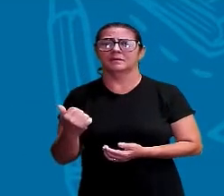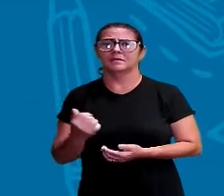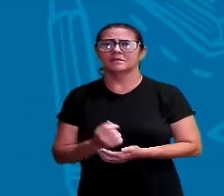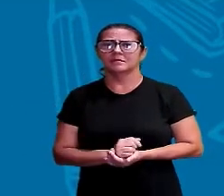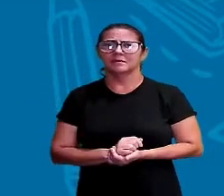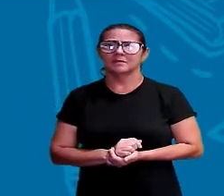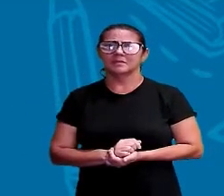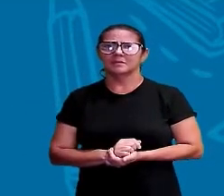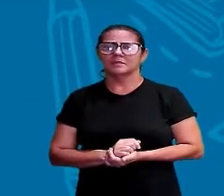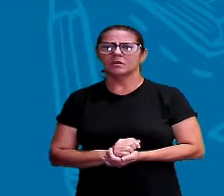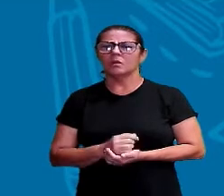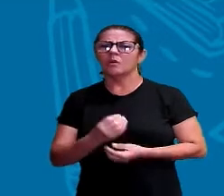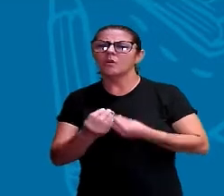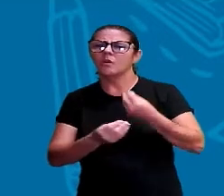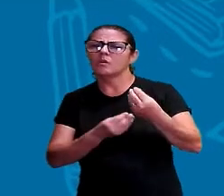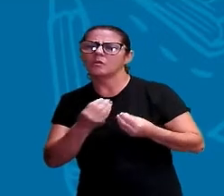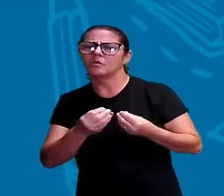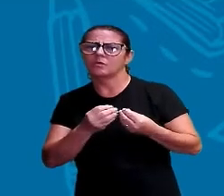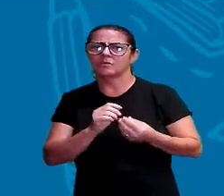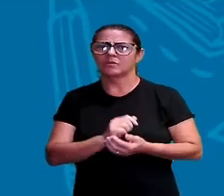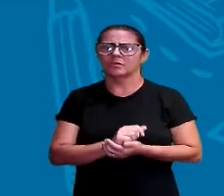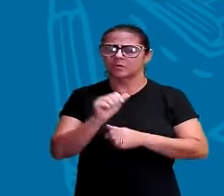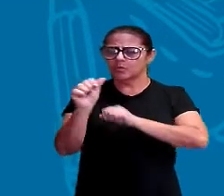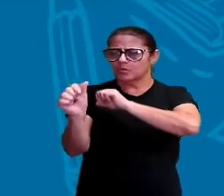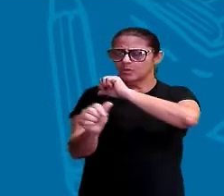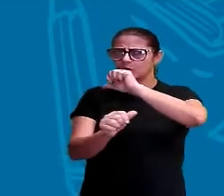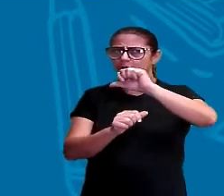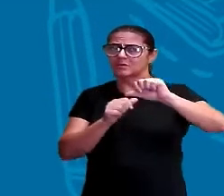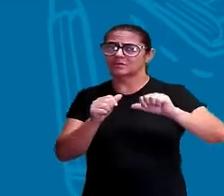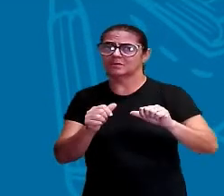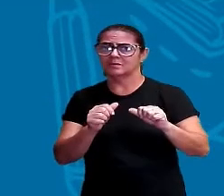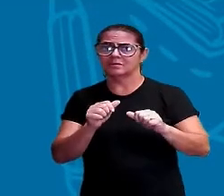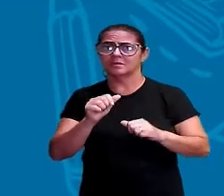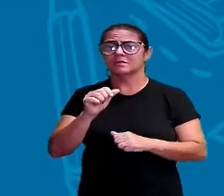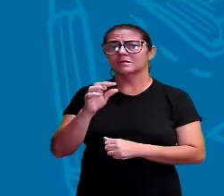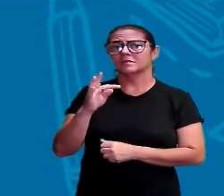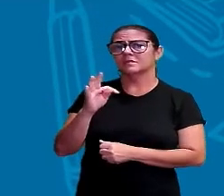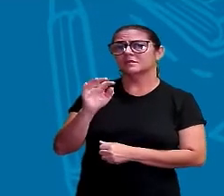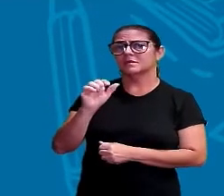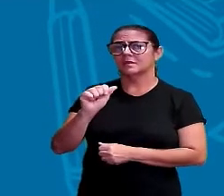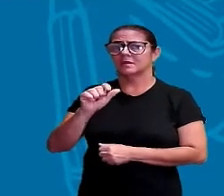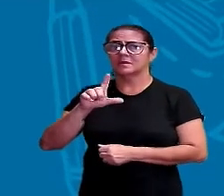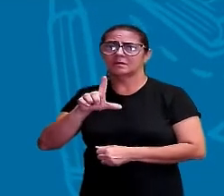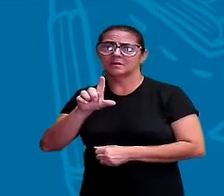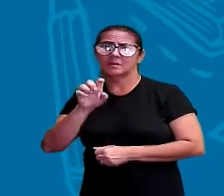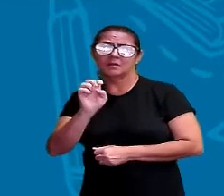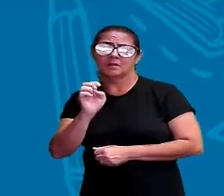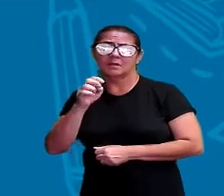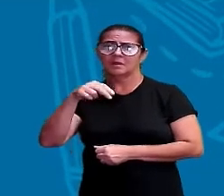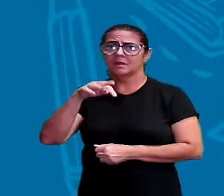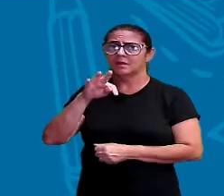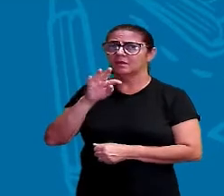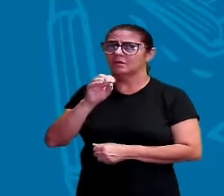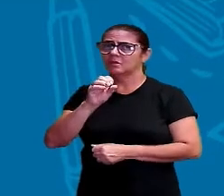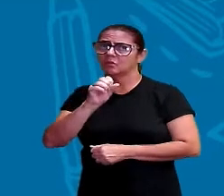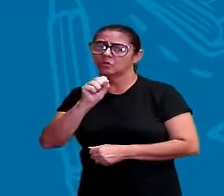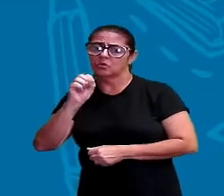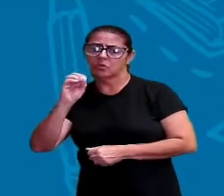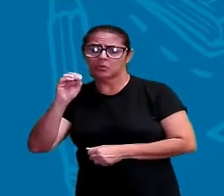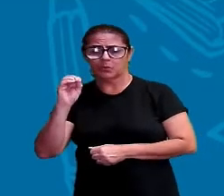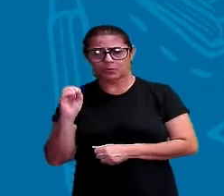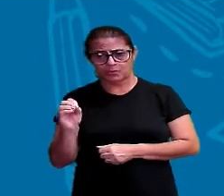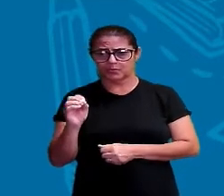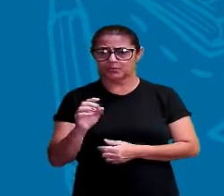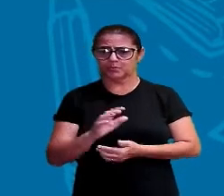talent passa a ser o quê? Um adjetivo, talentoso, tá? Então, talent,